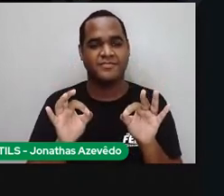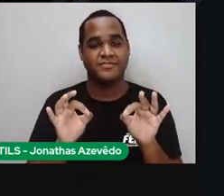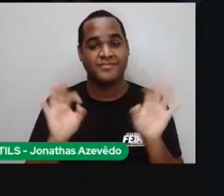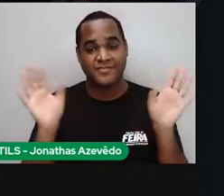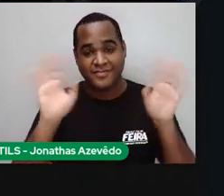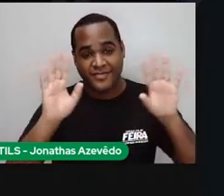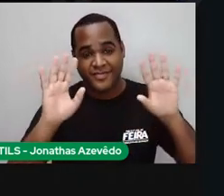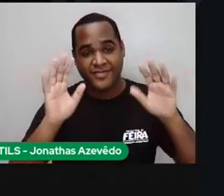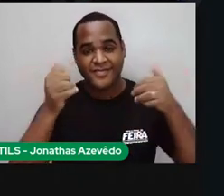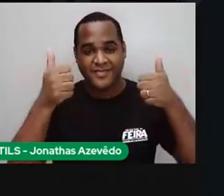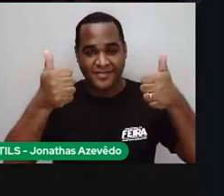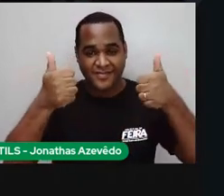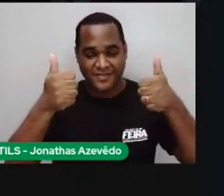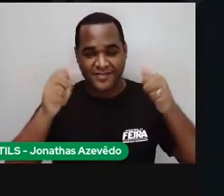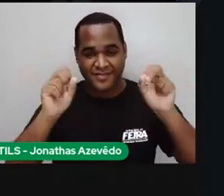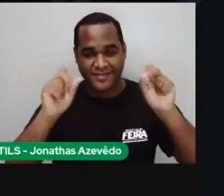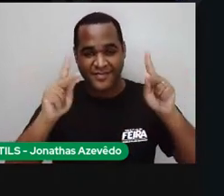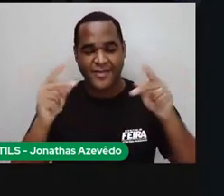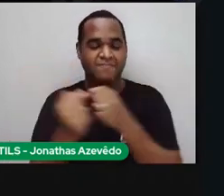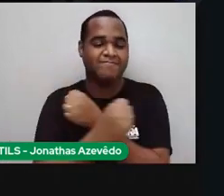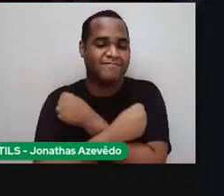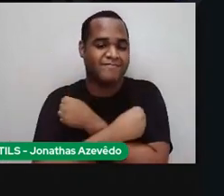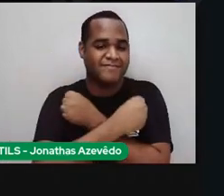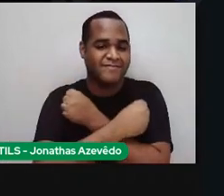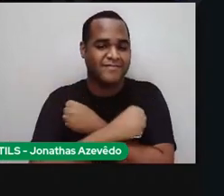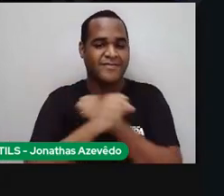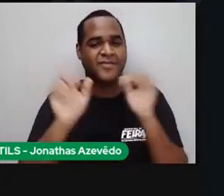valeu é isso aí um forte abraço até a